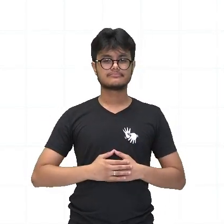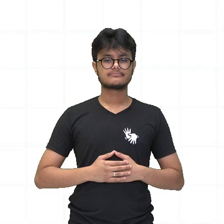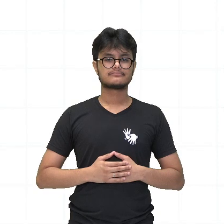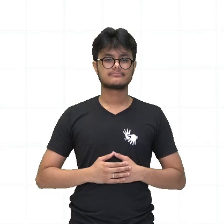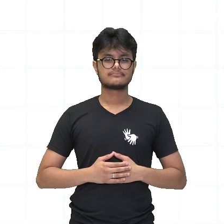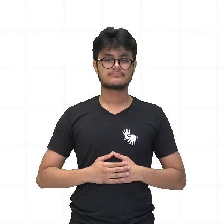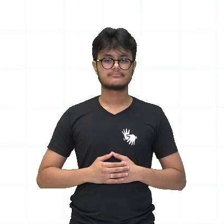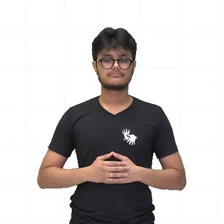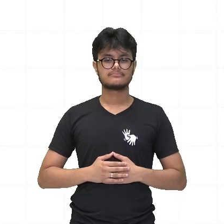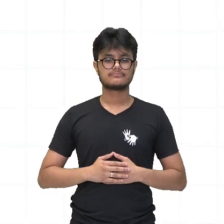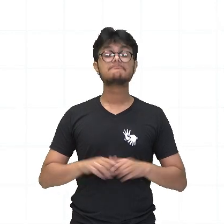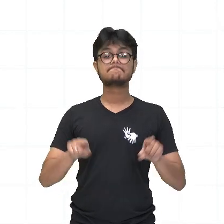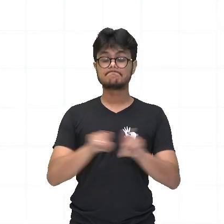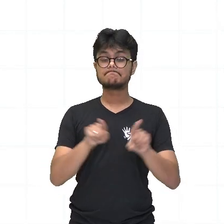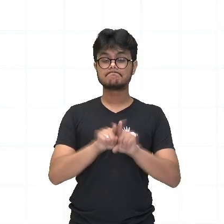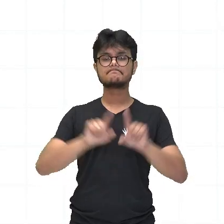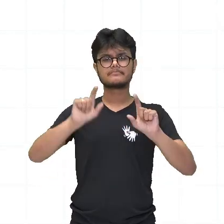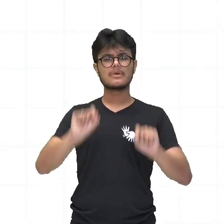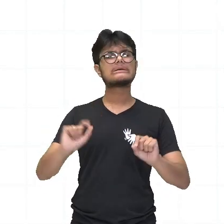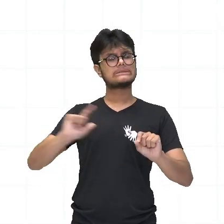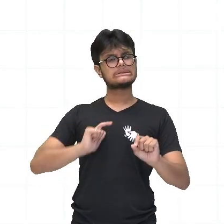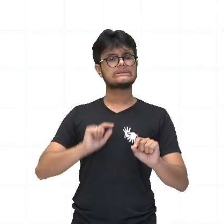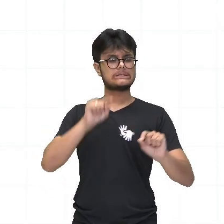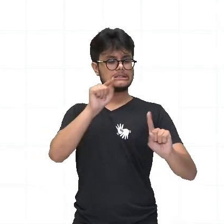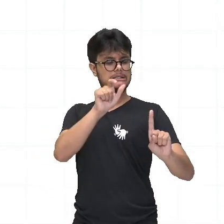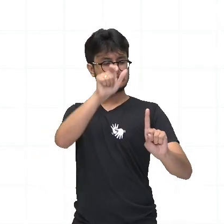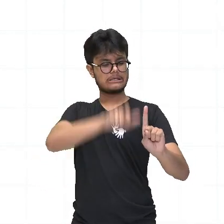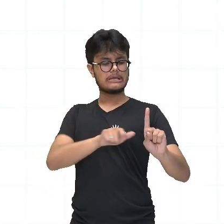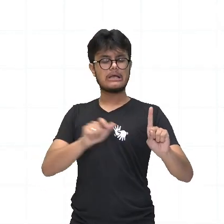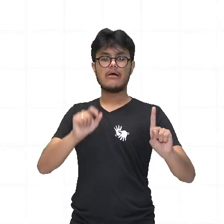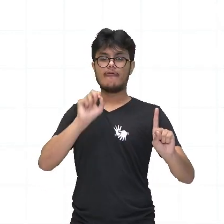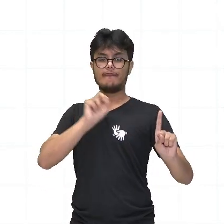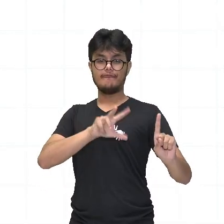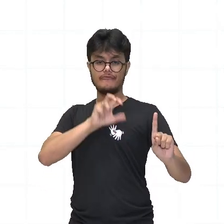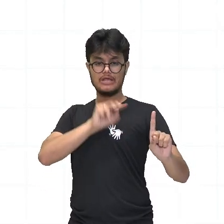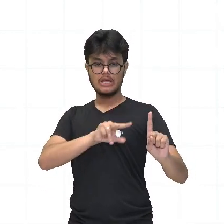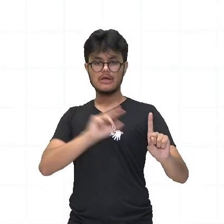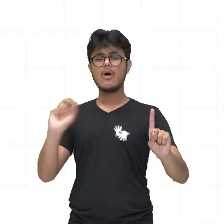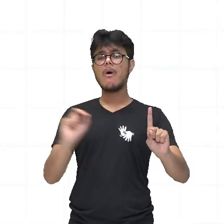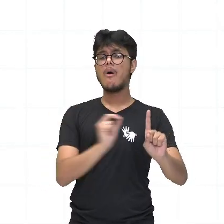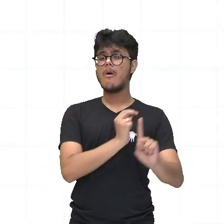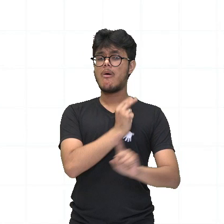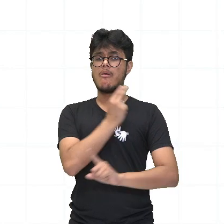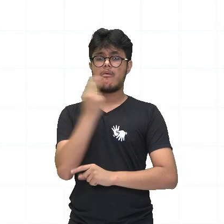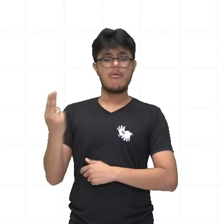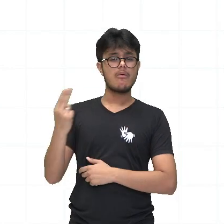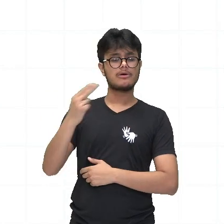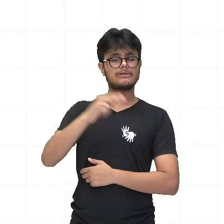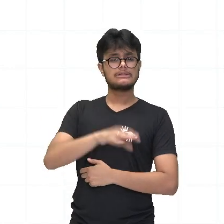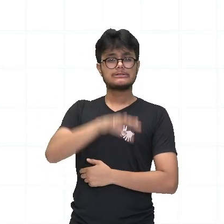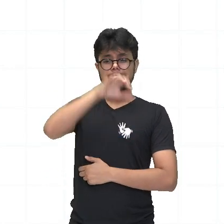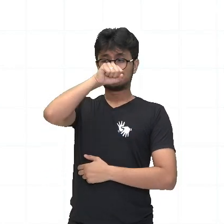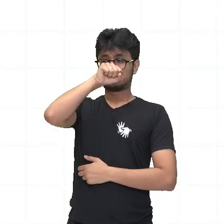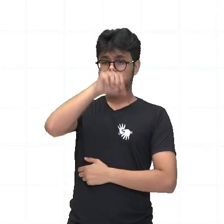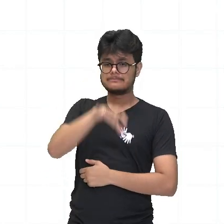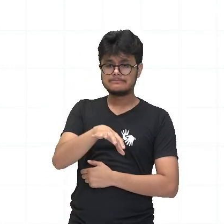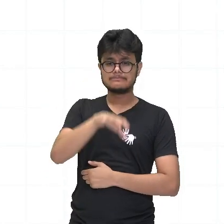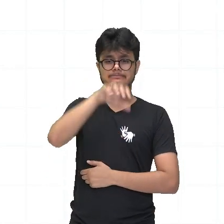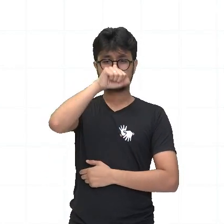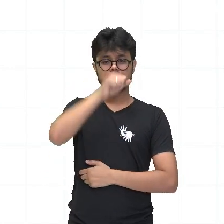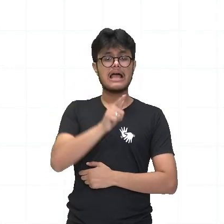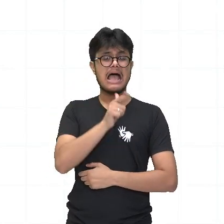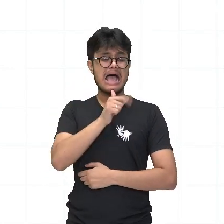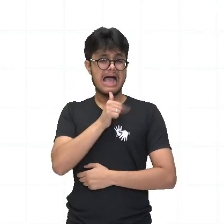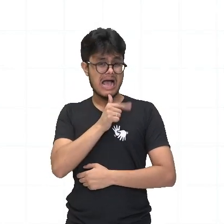ser adquiridos por meio de contato direto com agente infeccioso ou através da exposição da pessoa à água